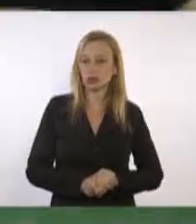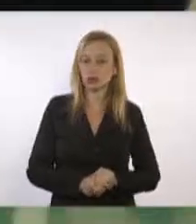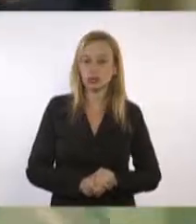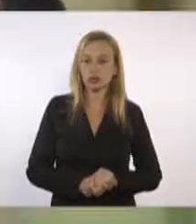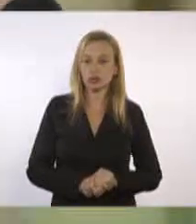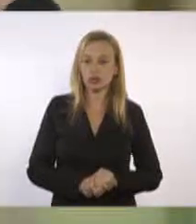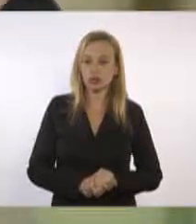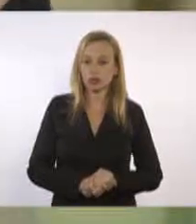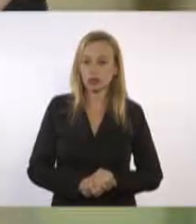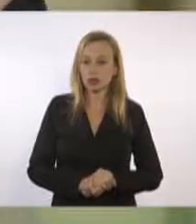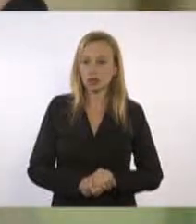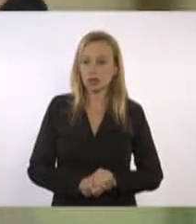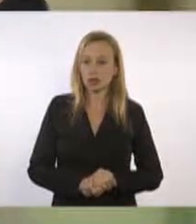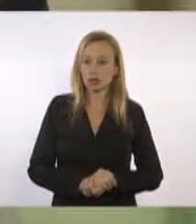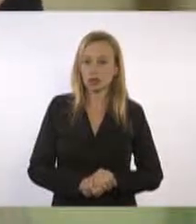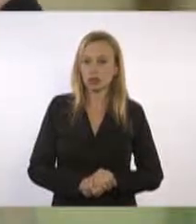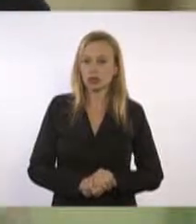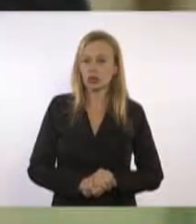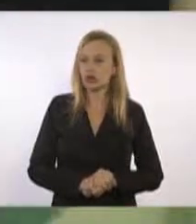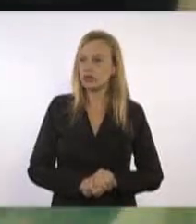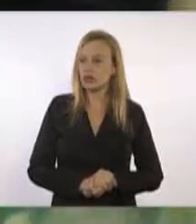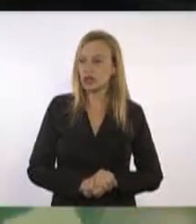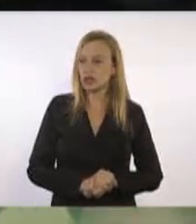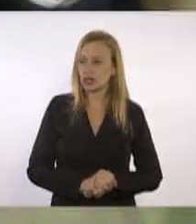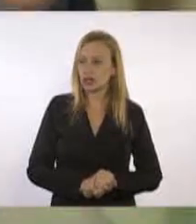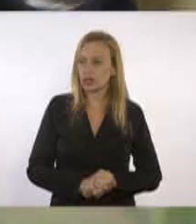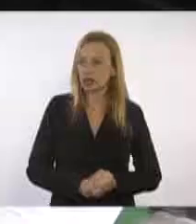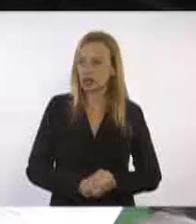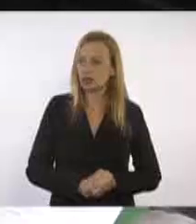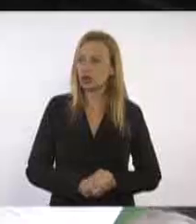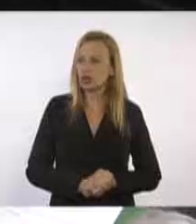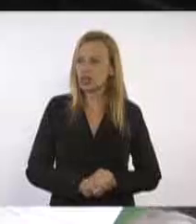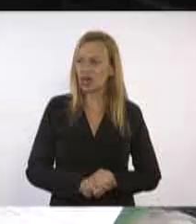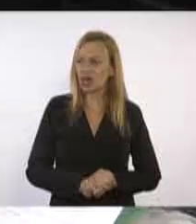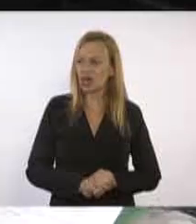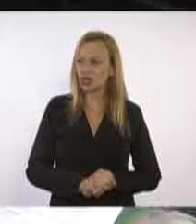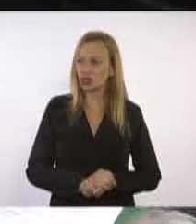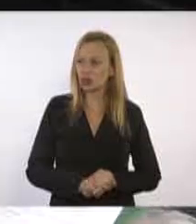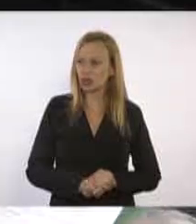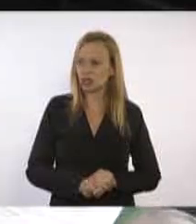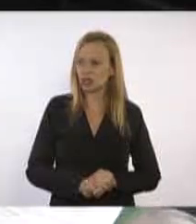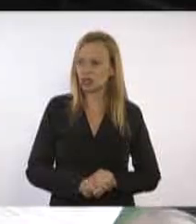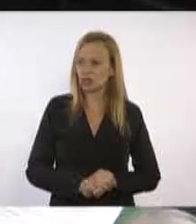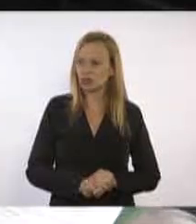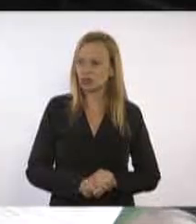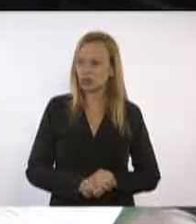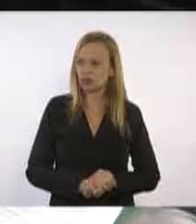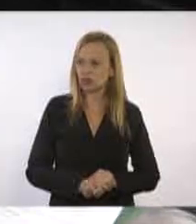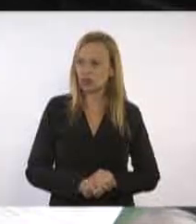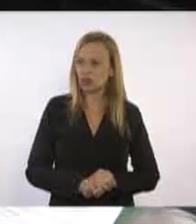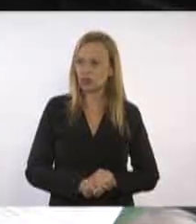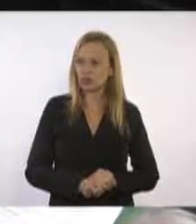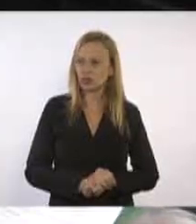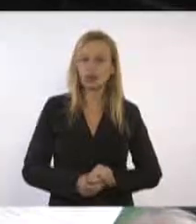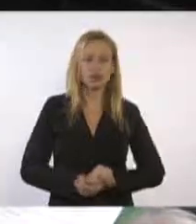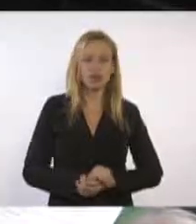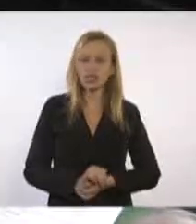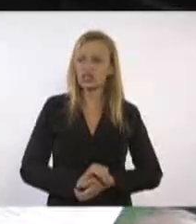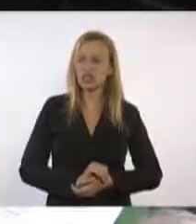por 4. O que Vossa Excelência decidir, nós vamos concordar. Não tem problema nenhum. Você vê como é que nós... Ué,